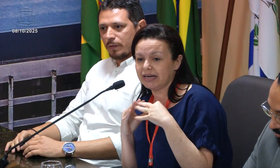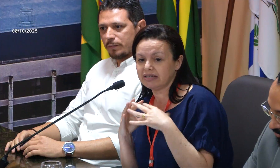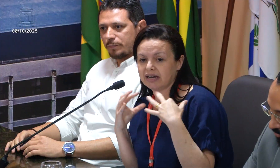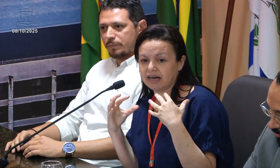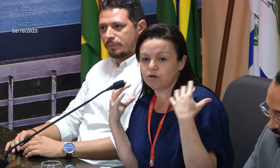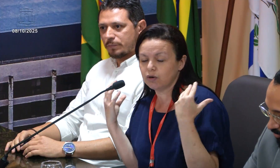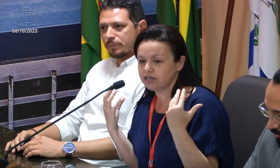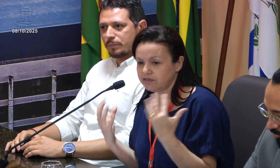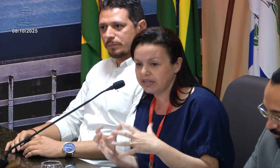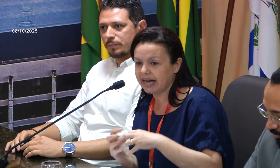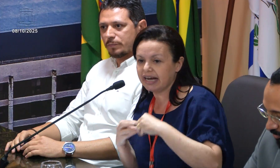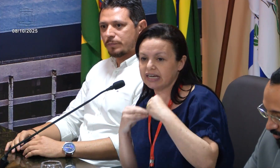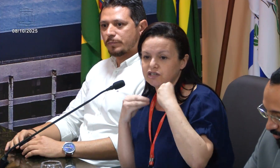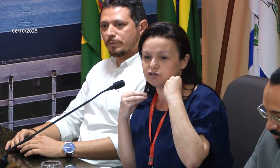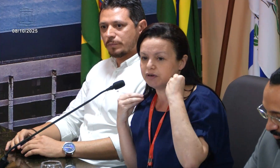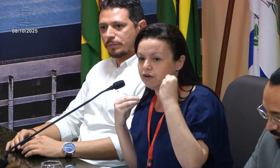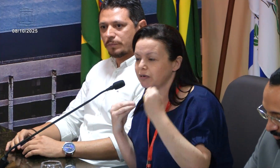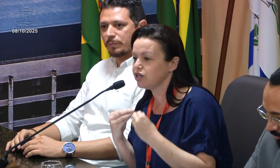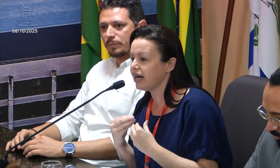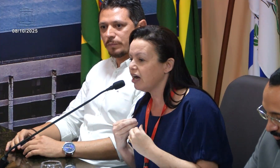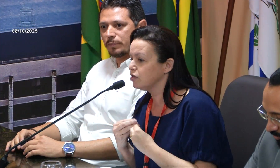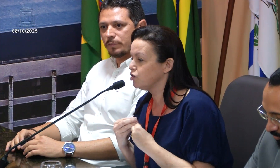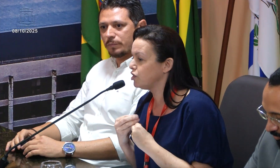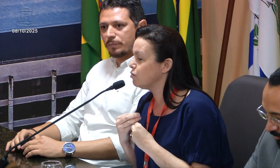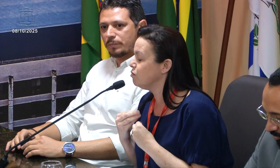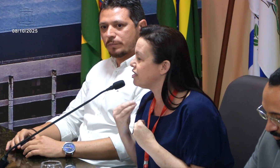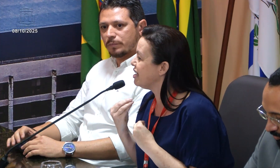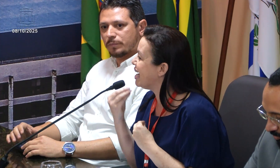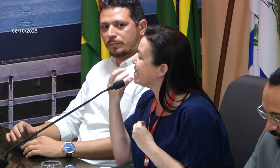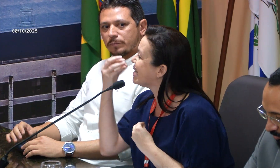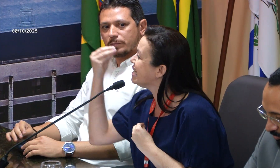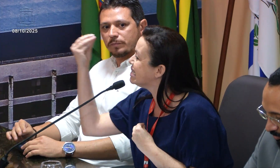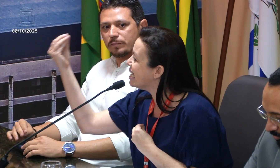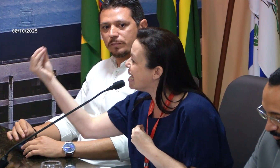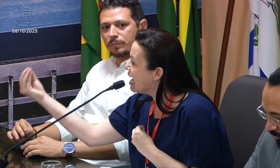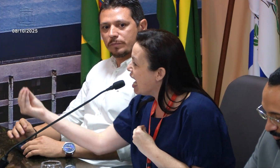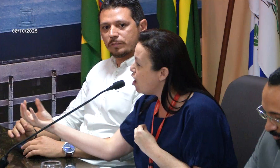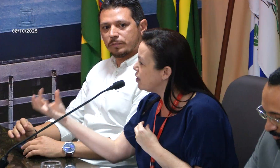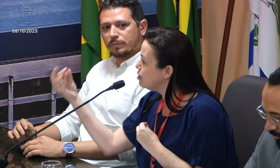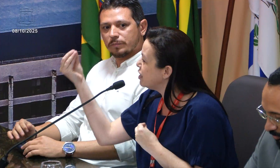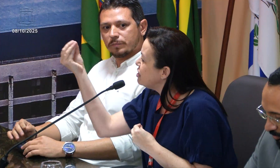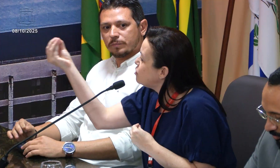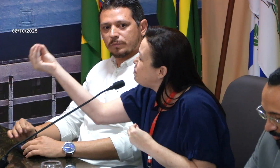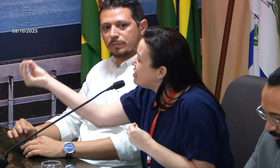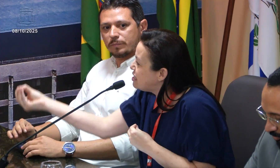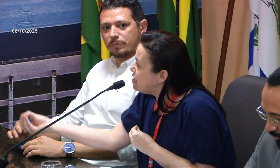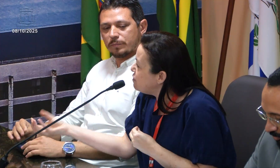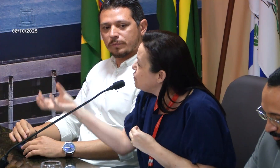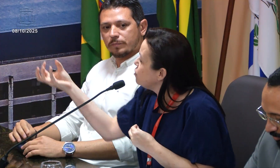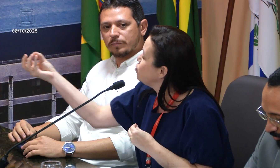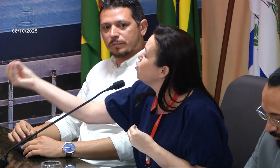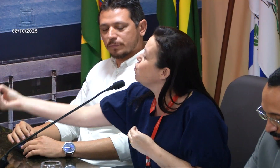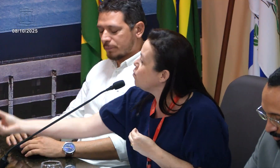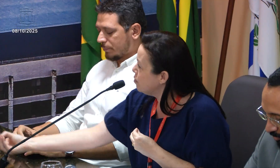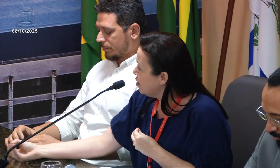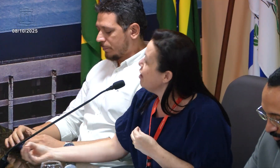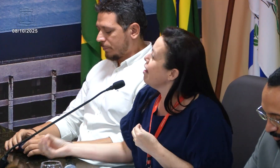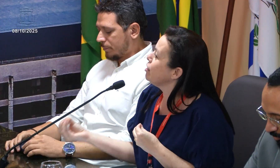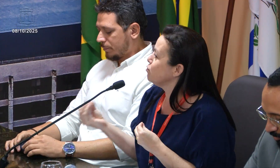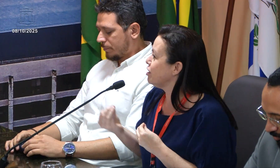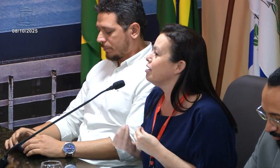muito mais a coletividade, de uma forma geral. A gente não consegue atender a uma demanda específica de